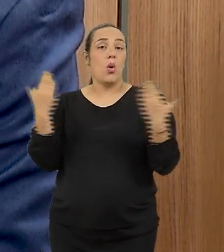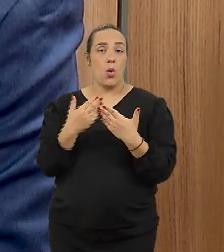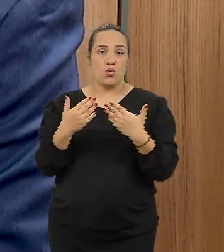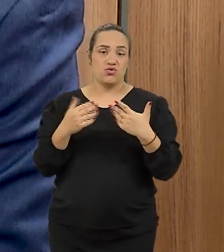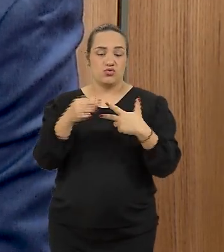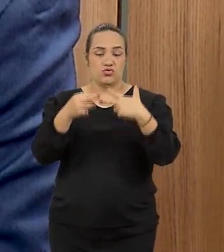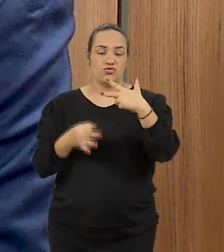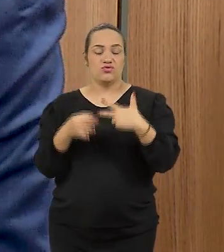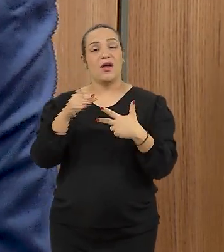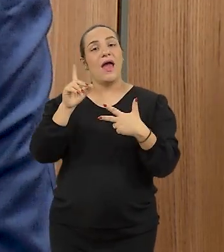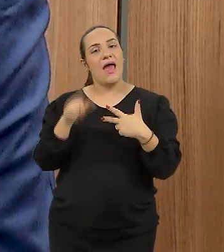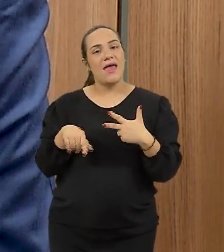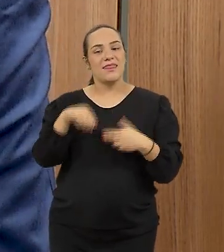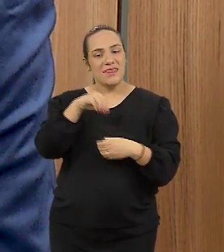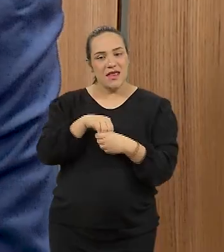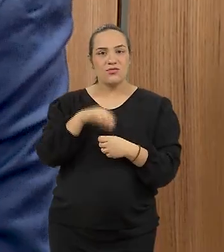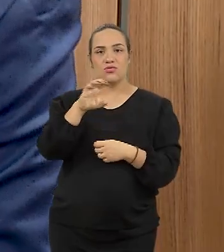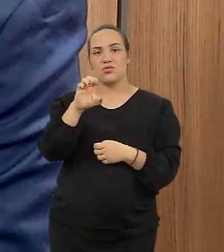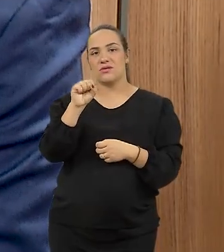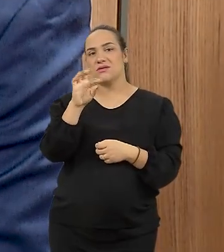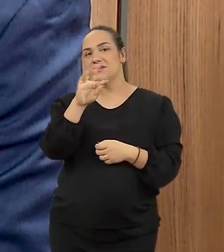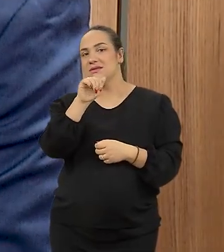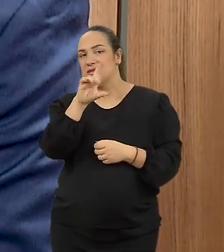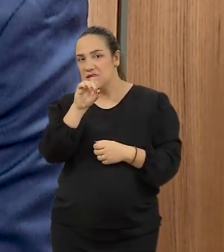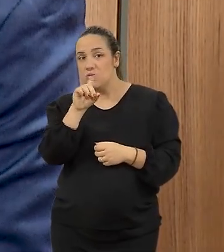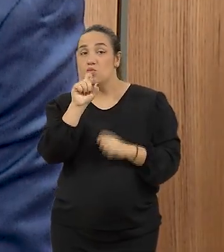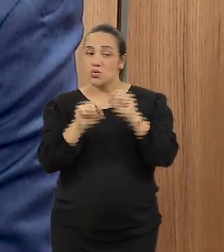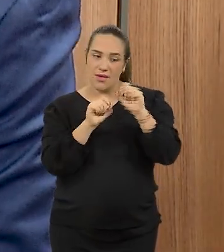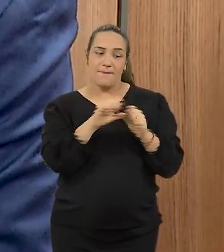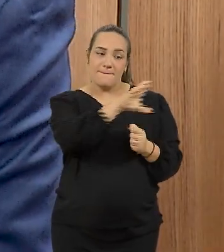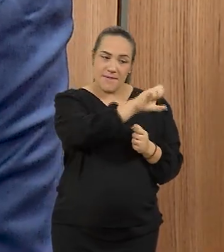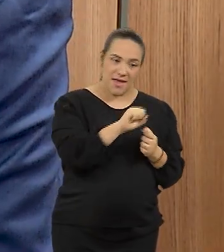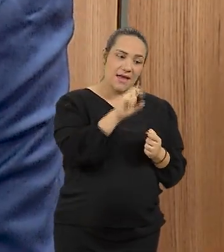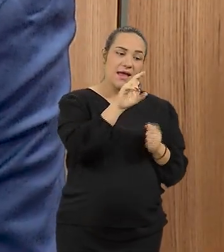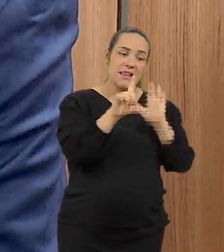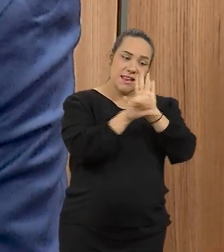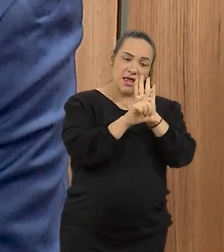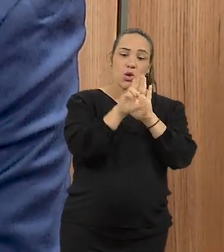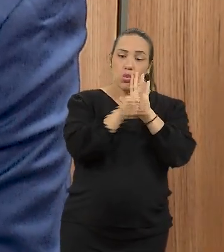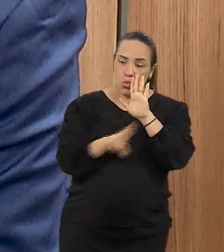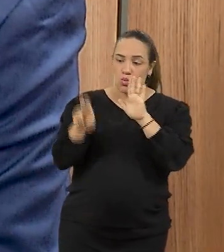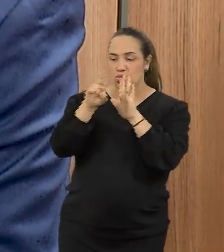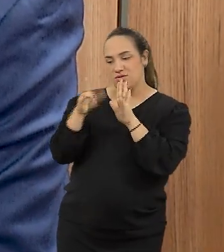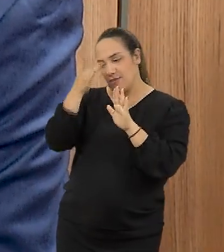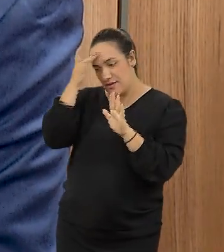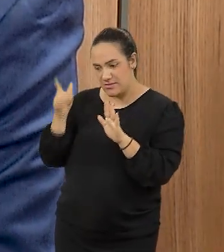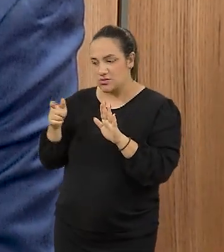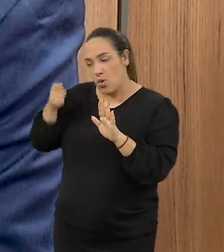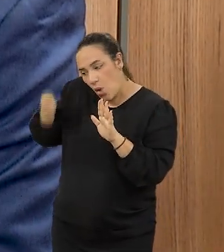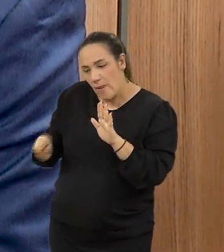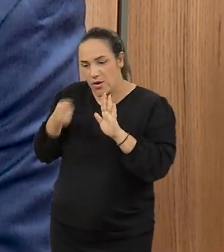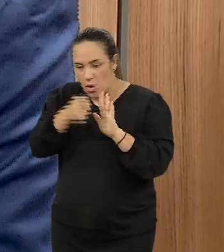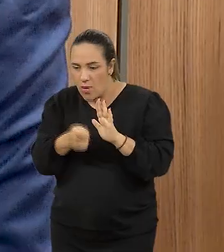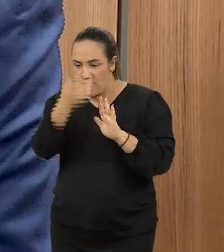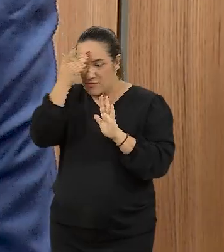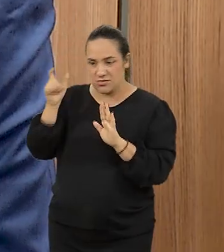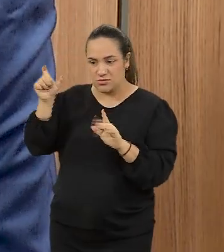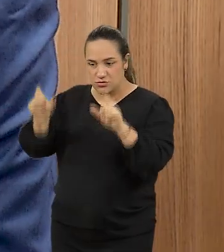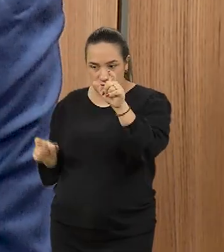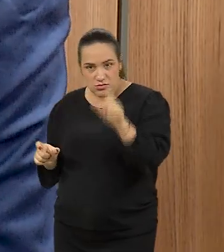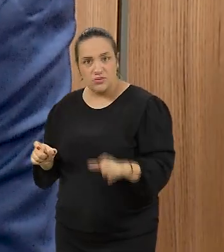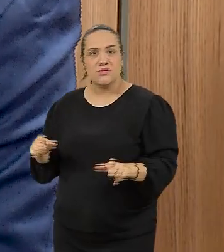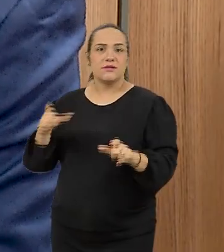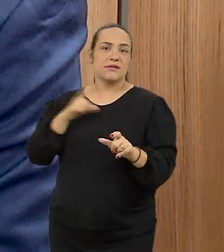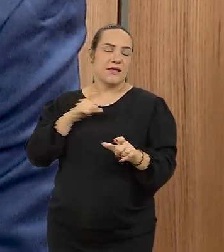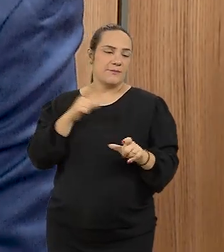exerce é uma jurisdição estatal, aplica a lei aos casos concretos e ele é organizado no Brasil em diversas